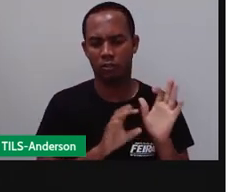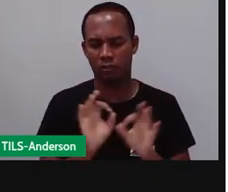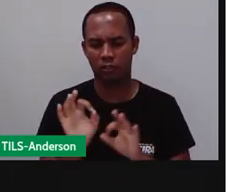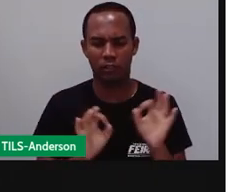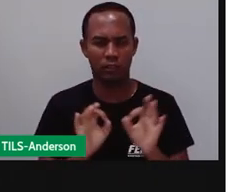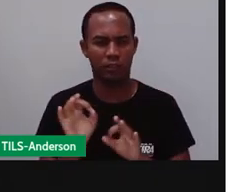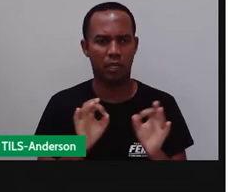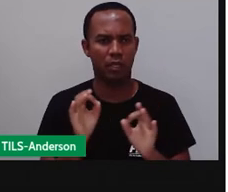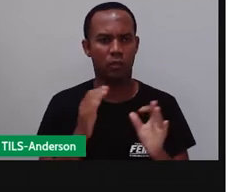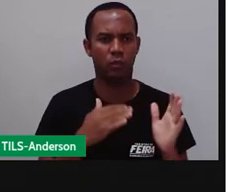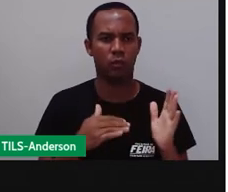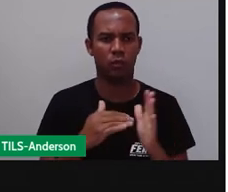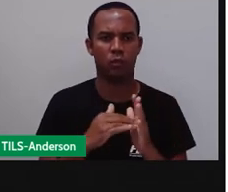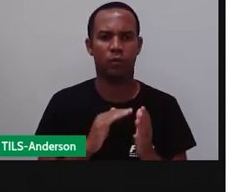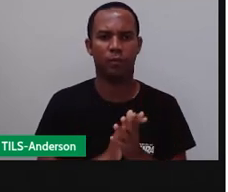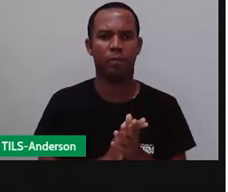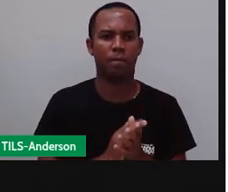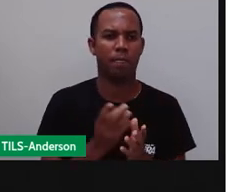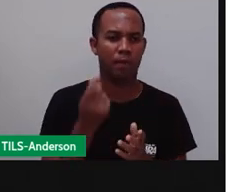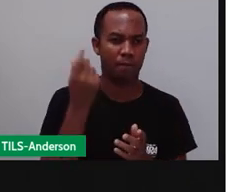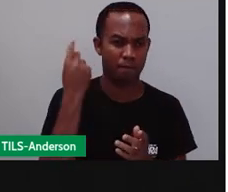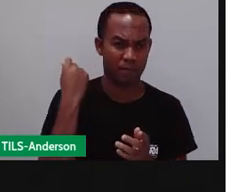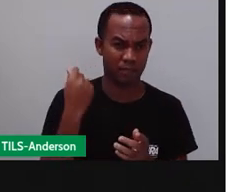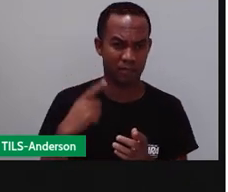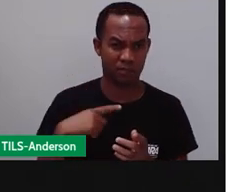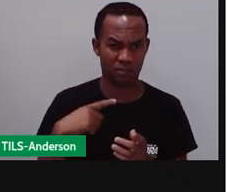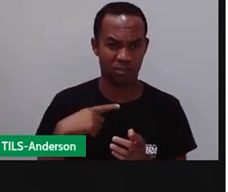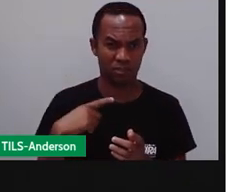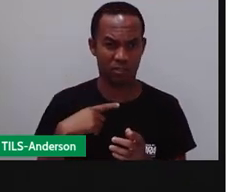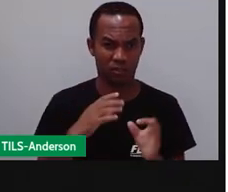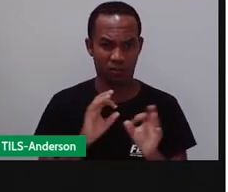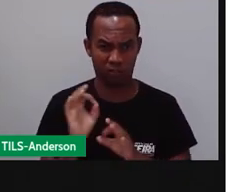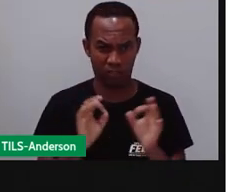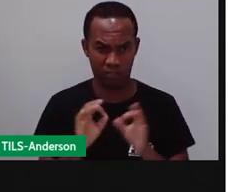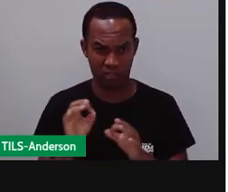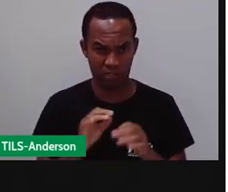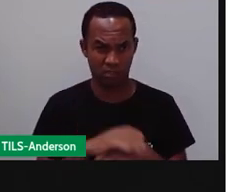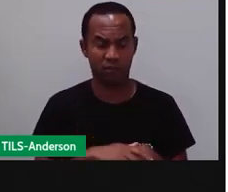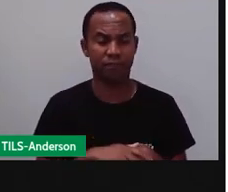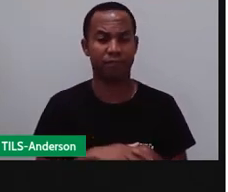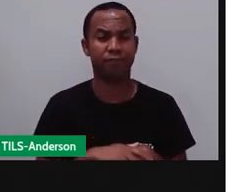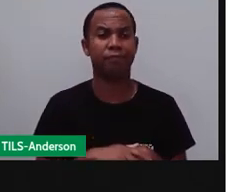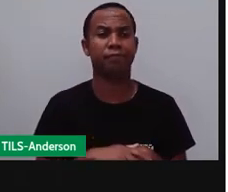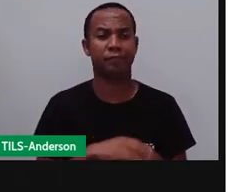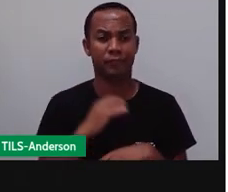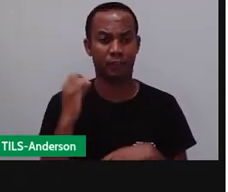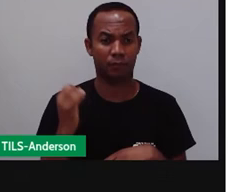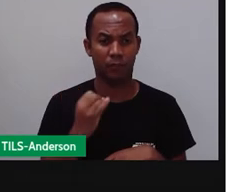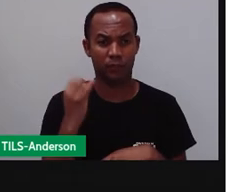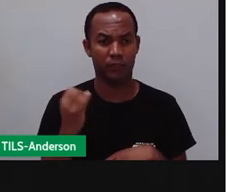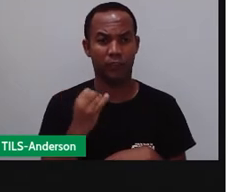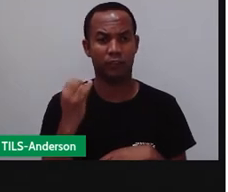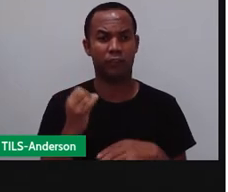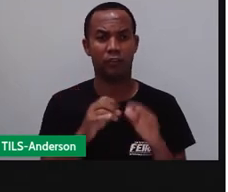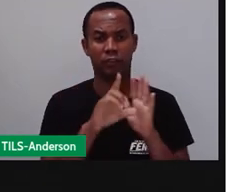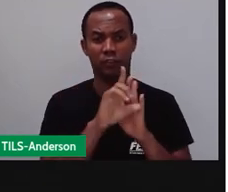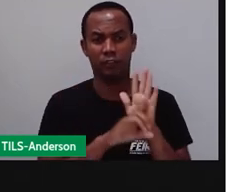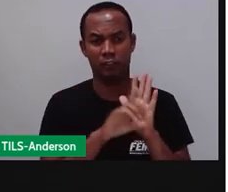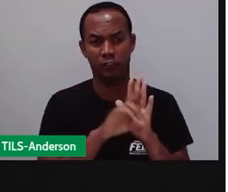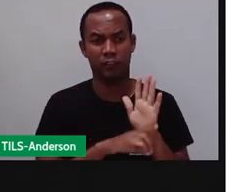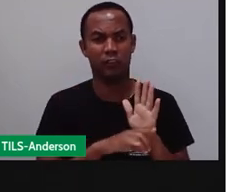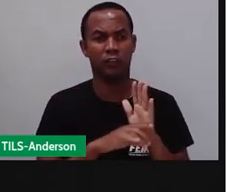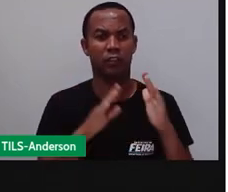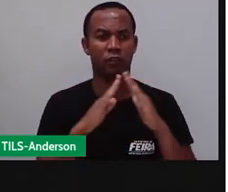sala de vocês... Tinha uma rotina escolar na minha sala, né? Os meus alunos tinham uma rotina escolar que era uma listinha. Tinha a listinha